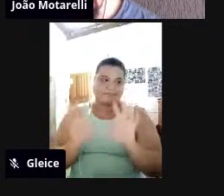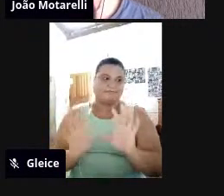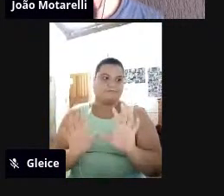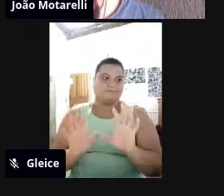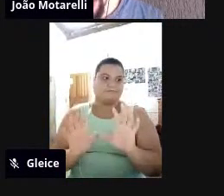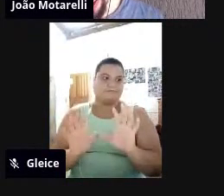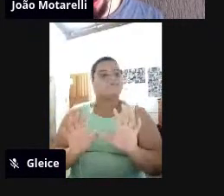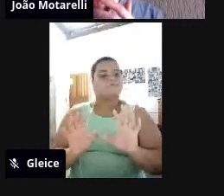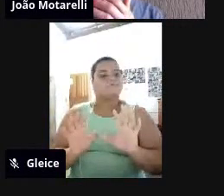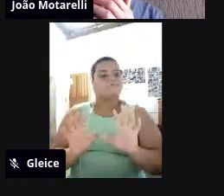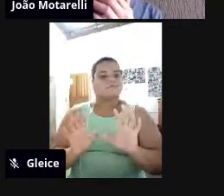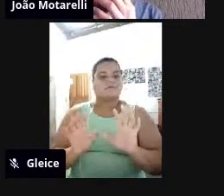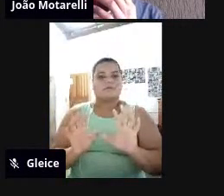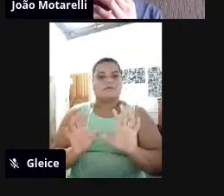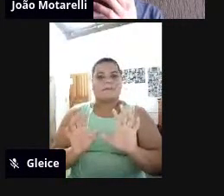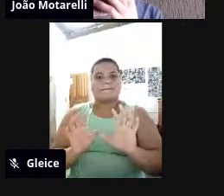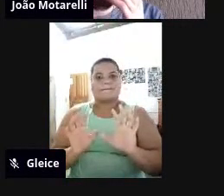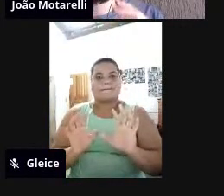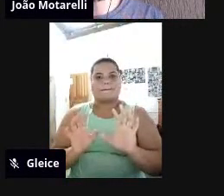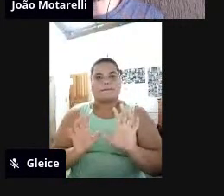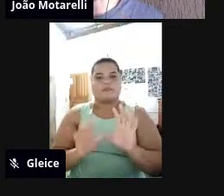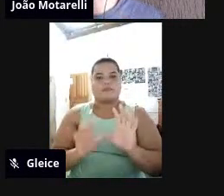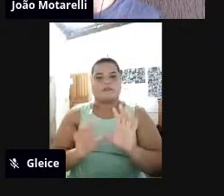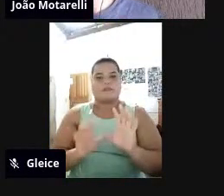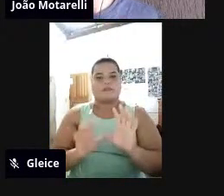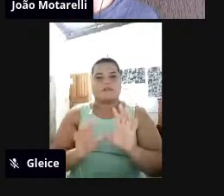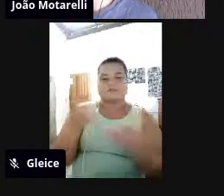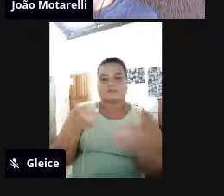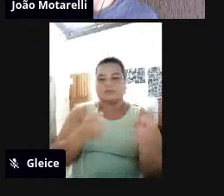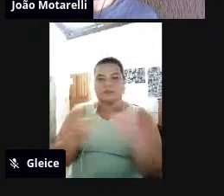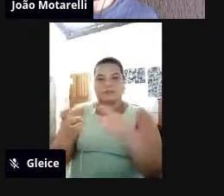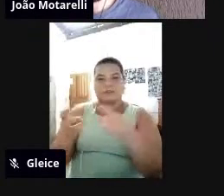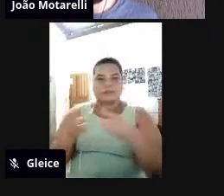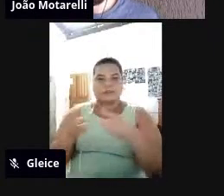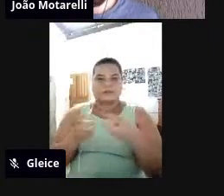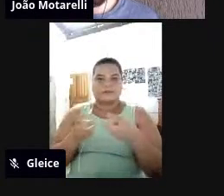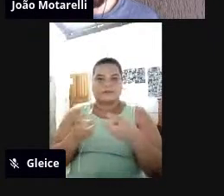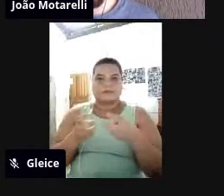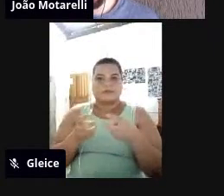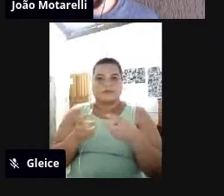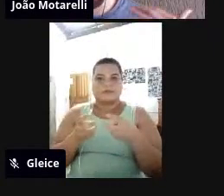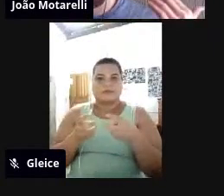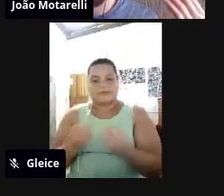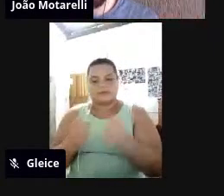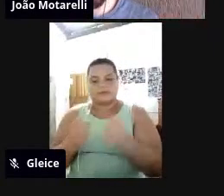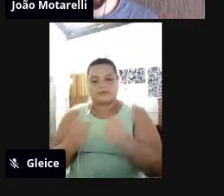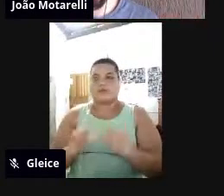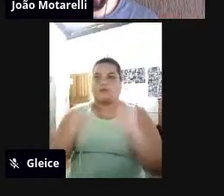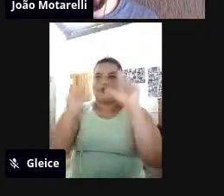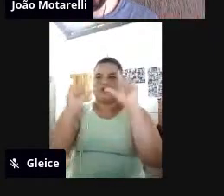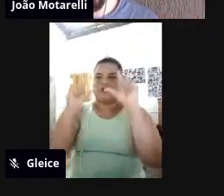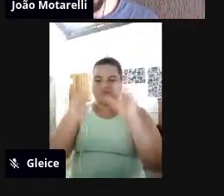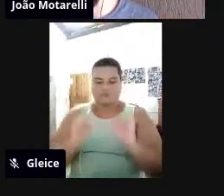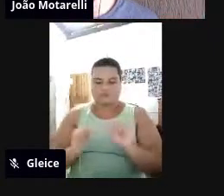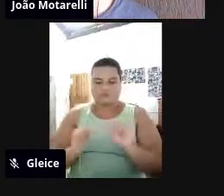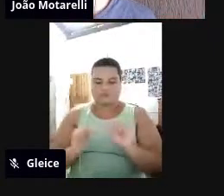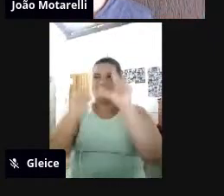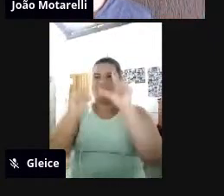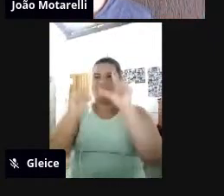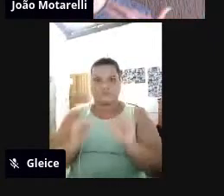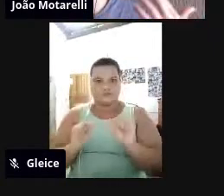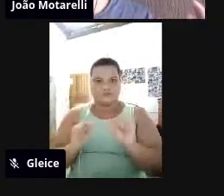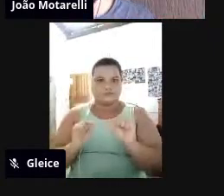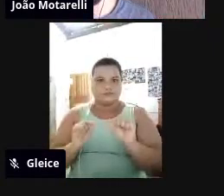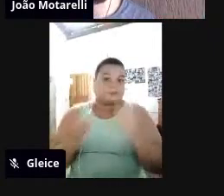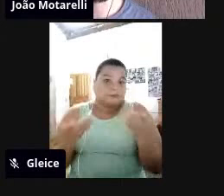Então, a gente observa aqui ciclos repetidos de ganho e reganho de peso, né, nesses indivíduos, ou por conta da categoria de peso,